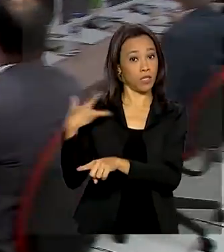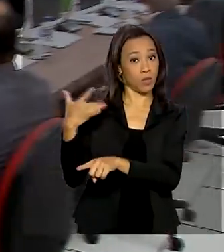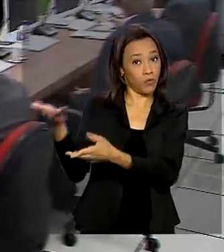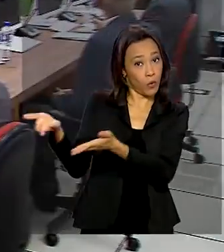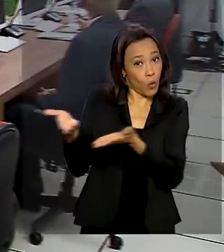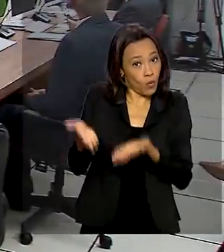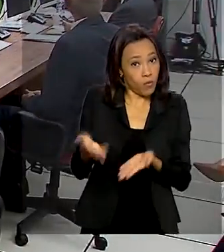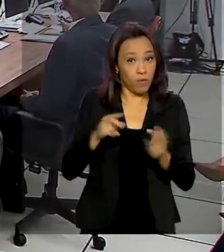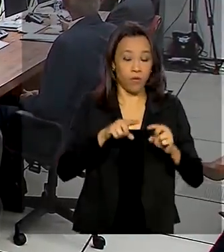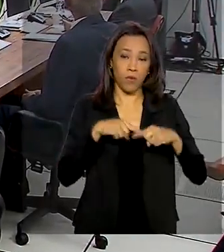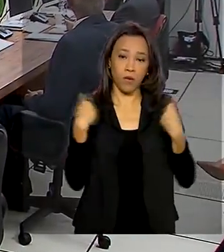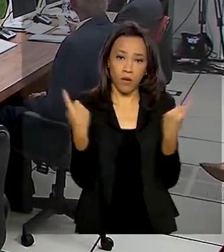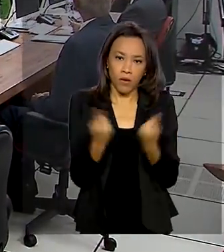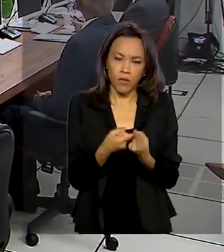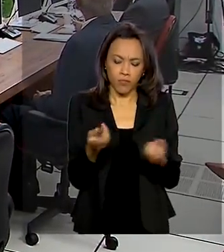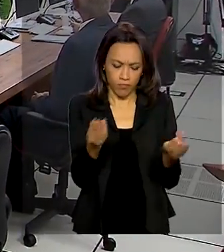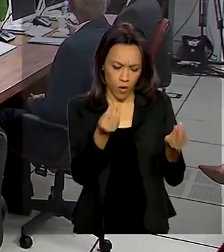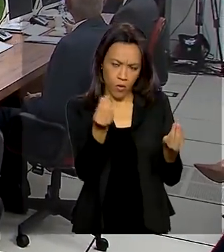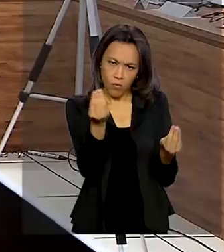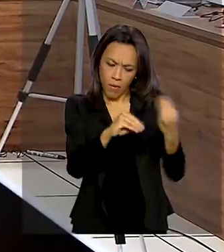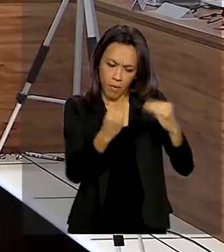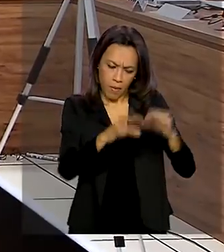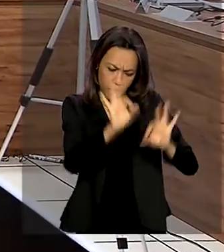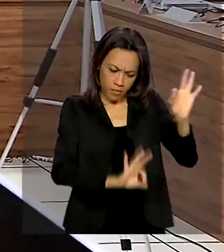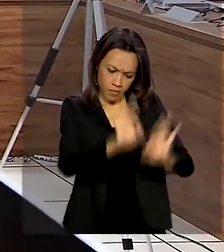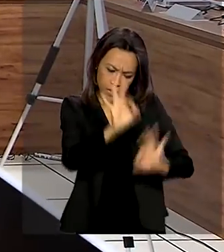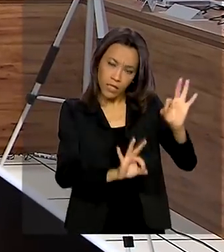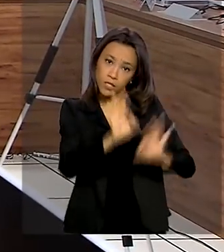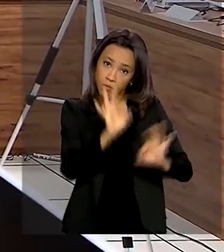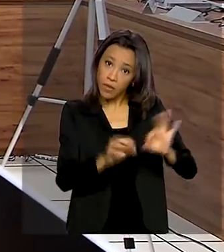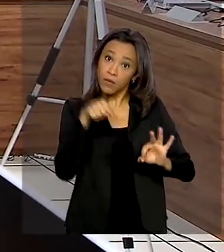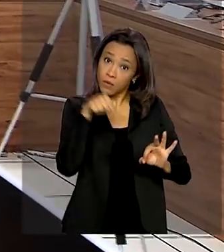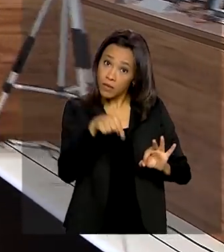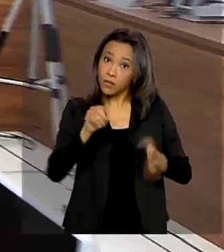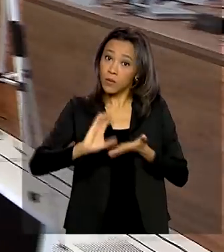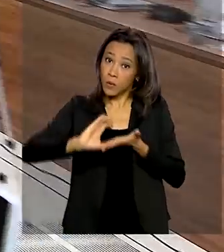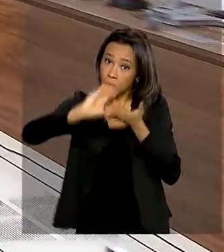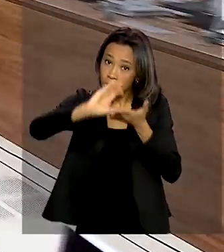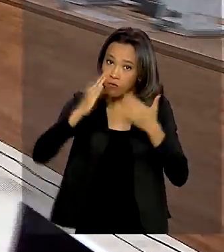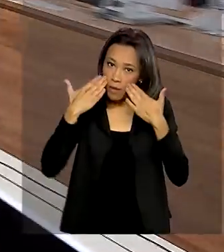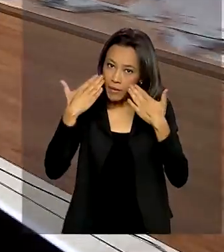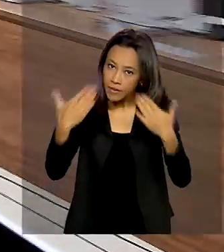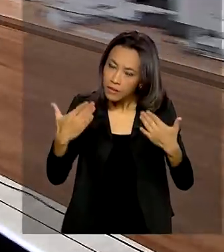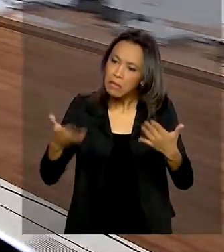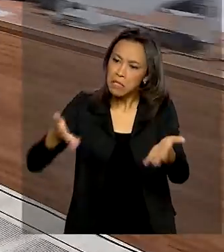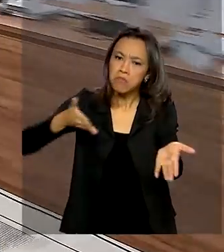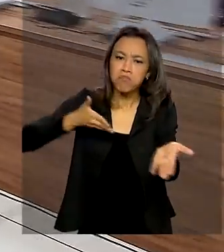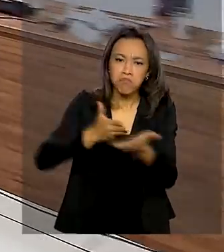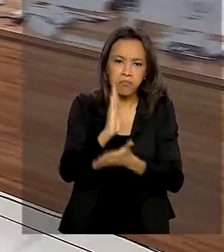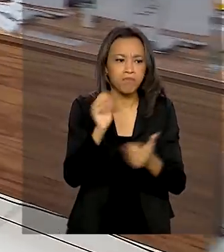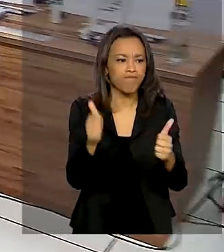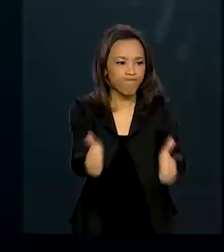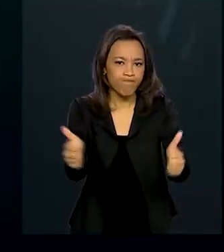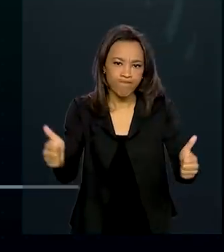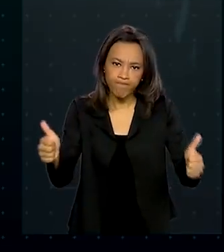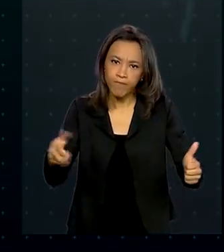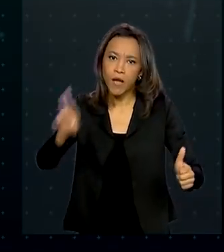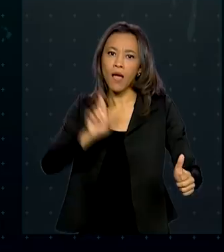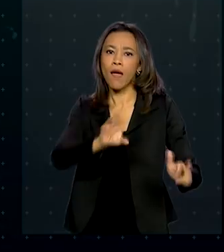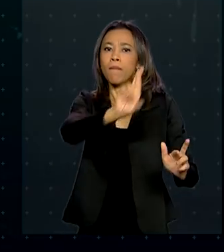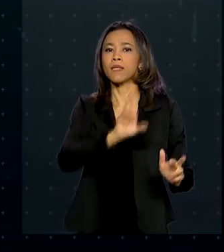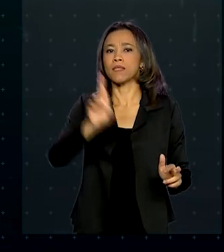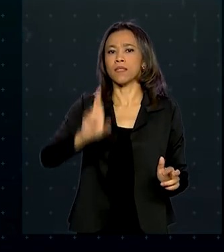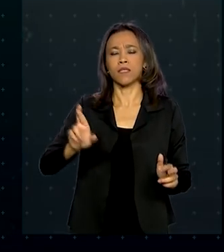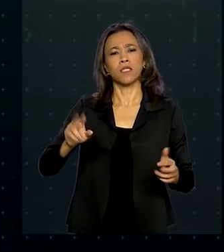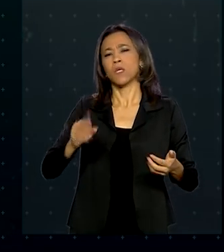para a reunião. O planejamento estratégico do Conselho da Amazônia foi apresentado e aprovado pelos representantes. Entre as